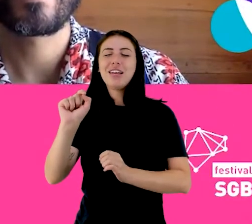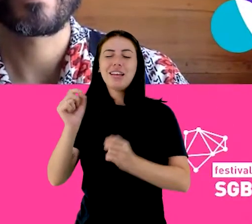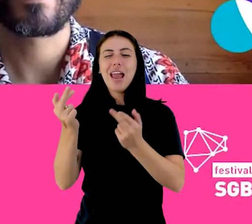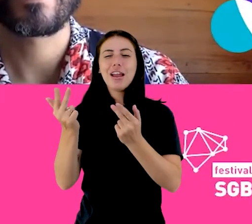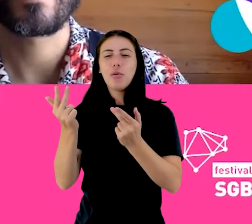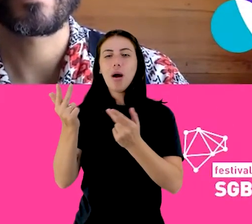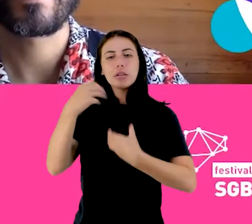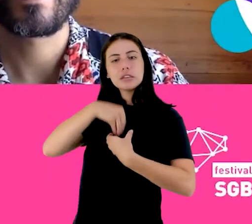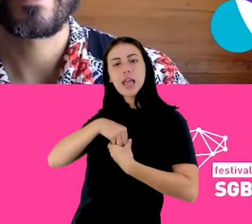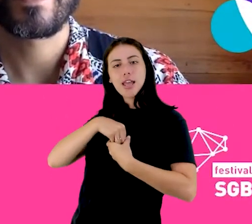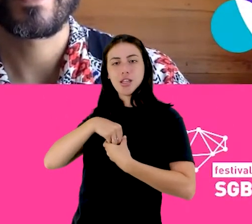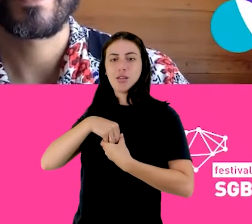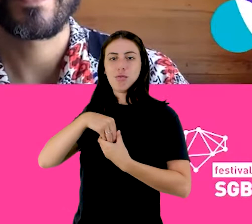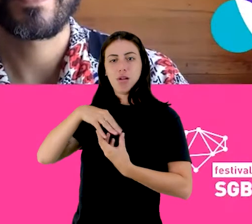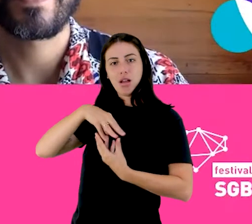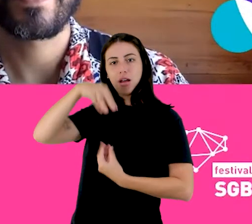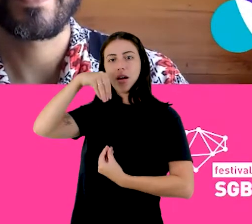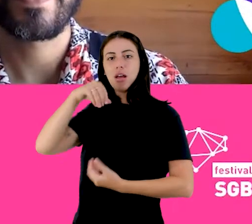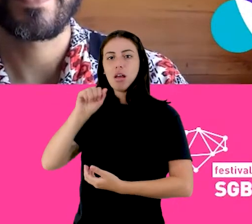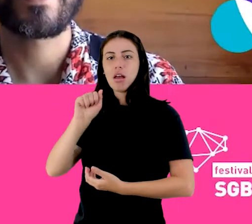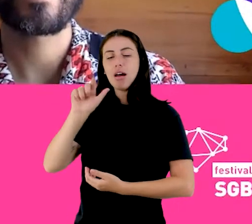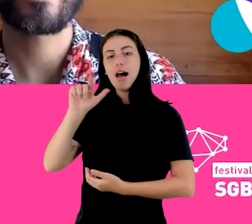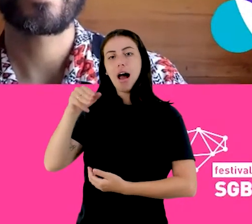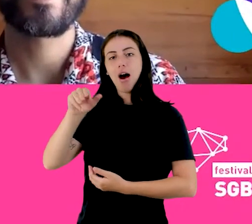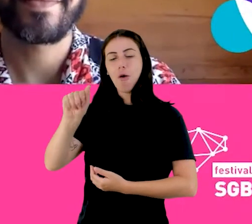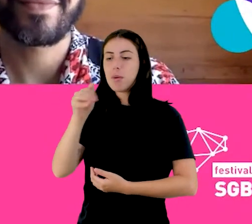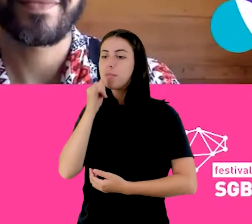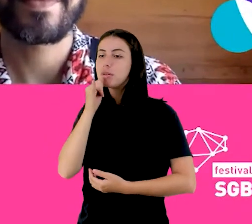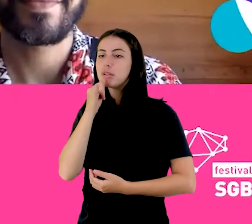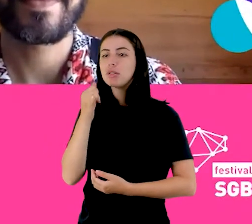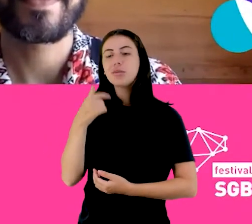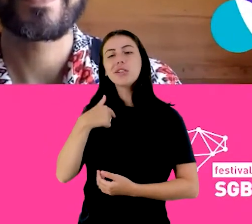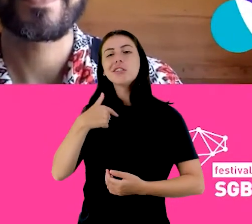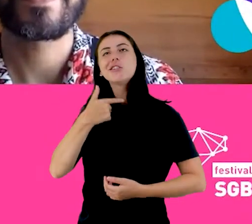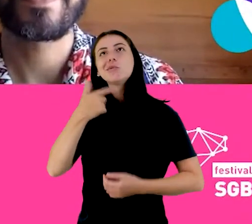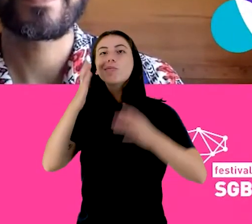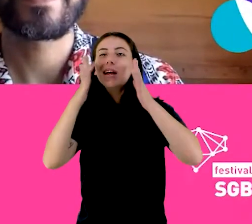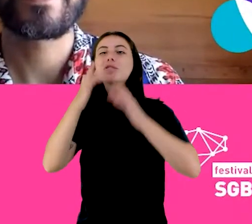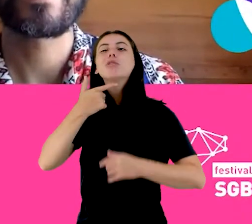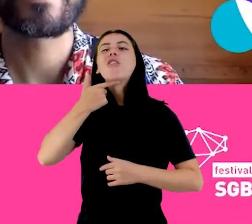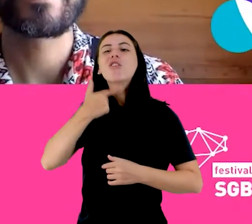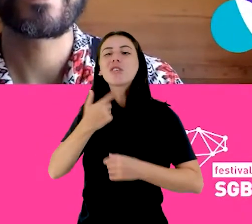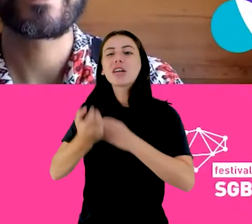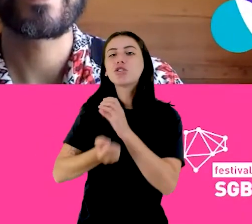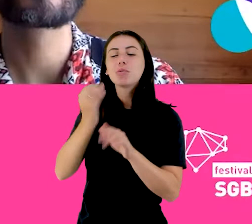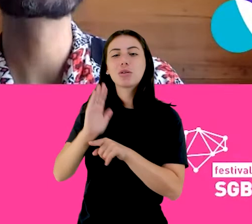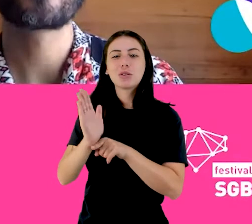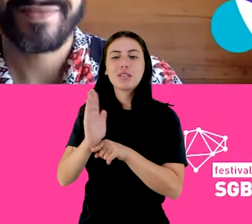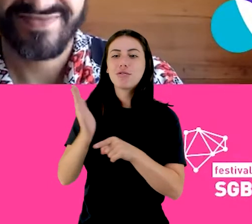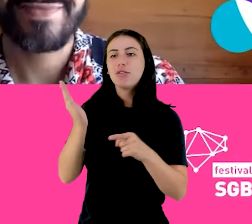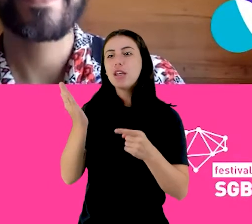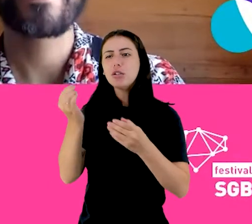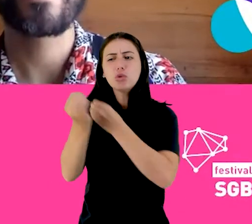labor, a forma de como você sistematiza e você coloca isso em prática e coloca no mundo, mas você tem a hora alma. E se